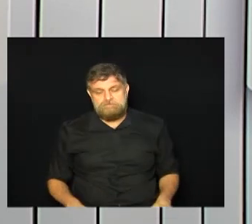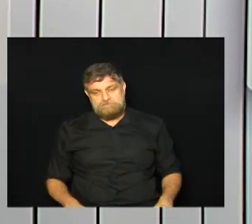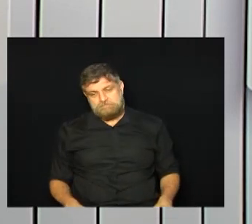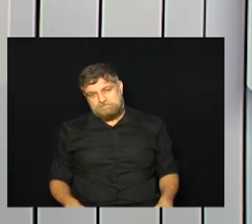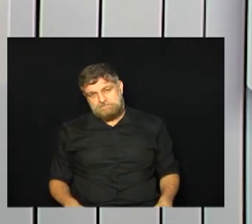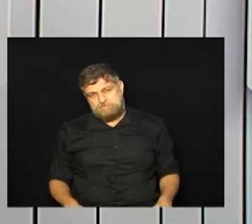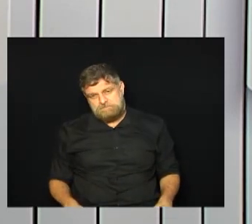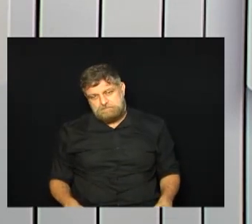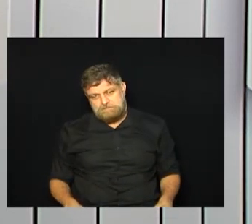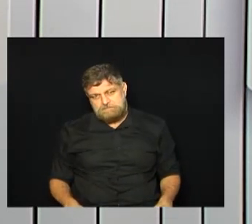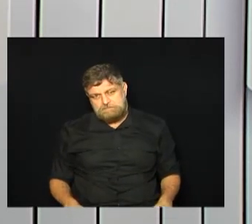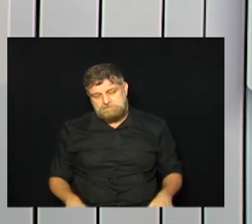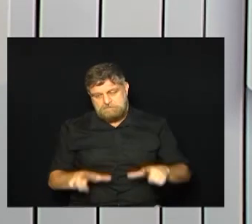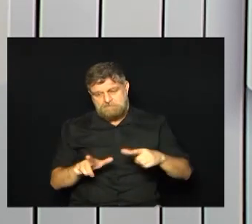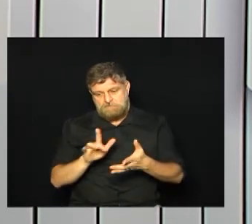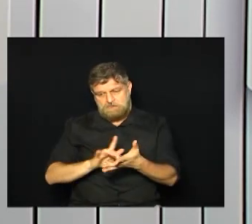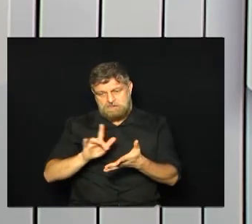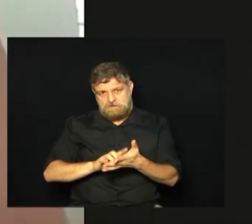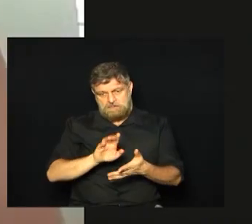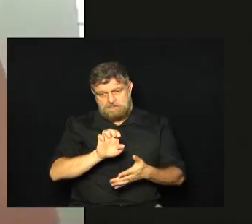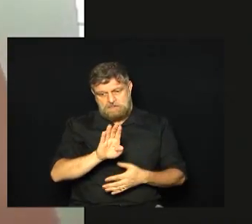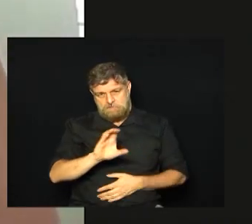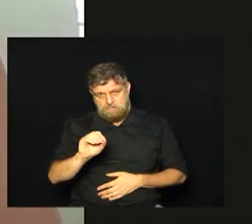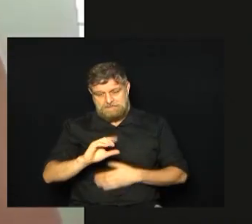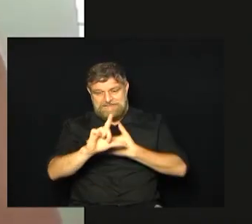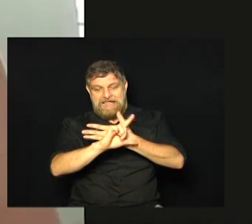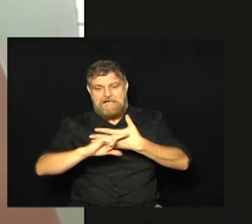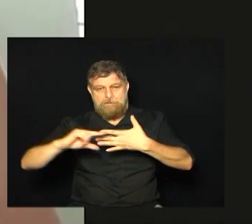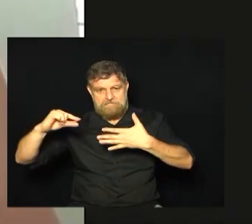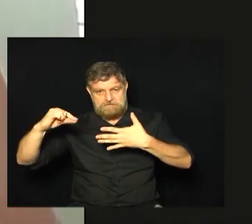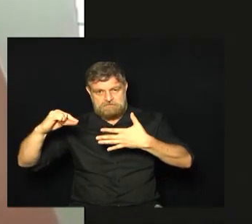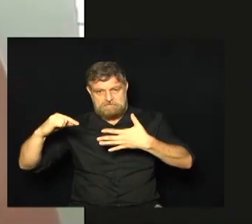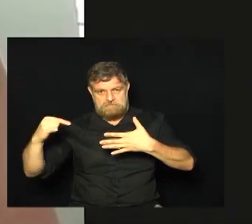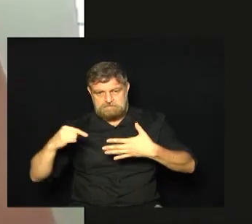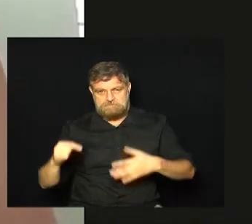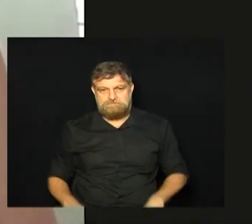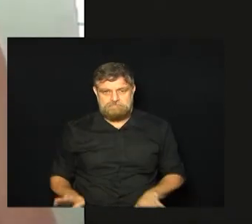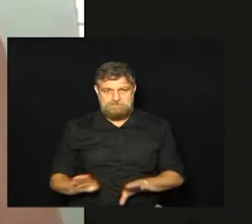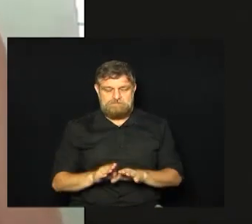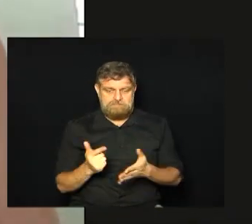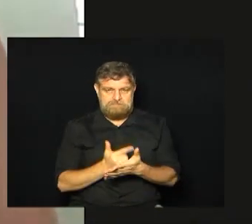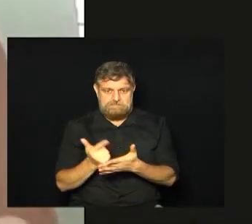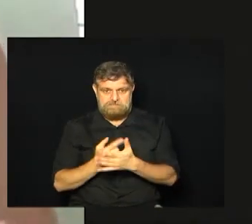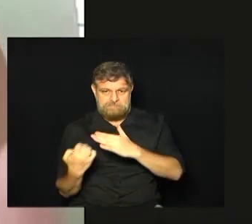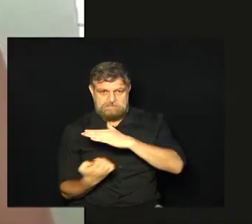O e-book está disponível no site da Amazon, o livro físico no site da editora Vicenza,